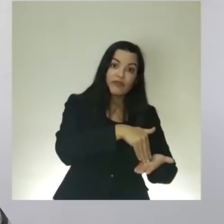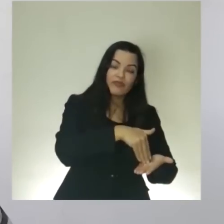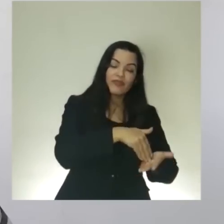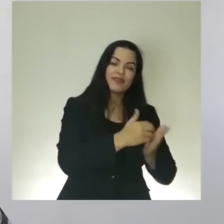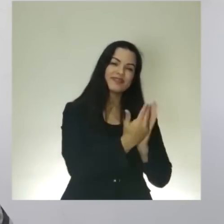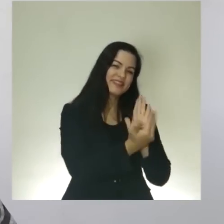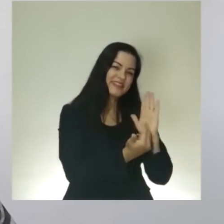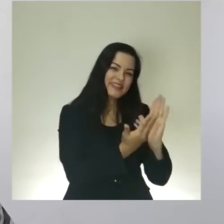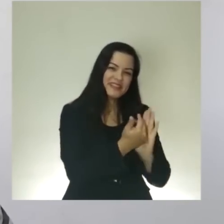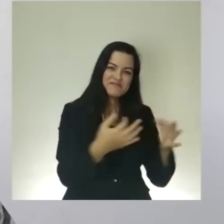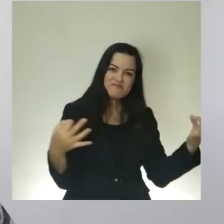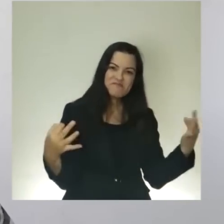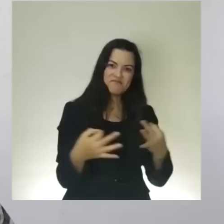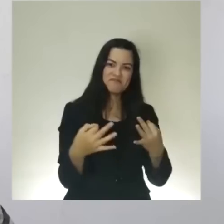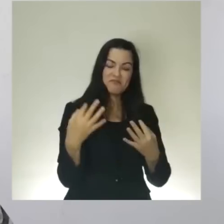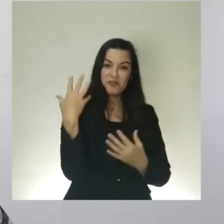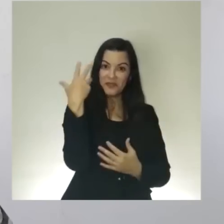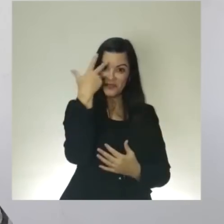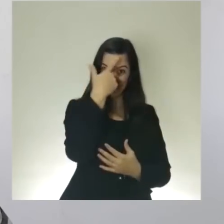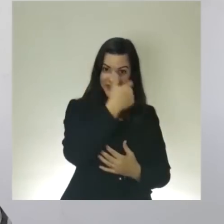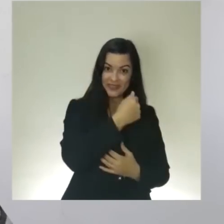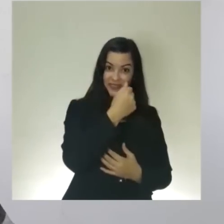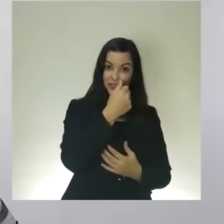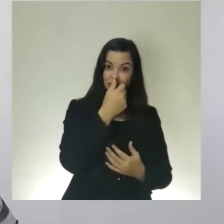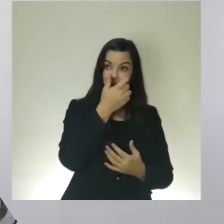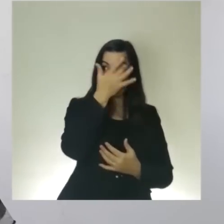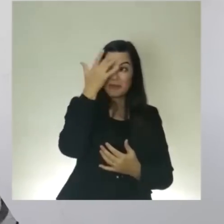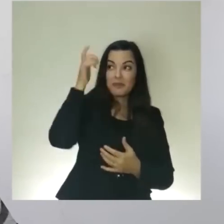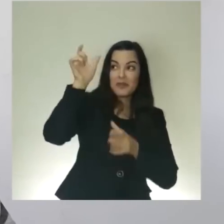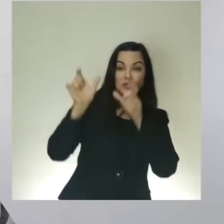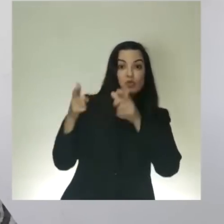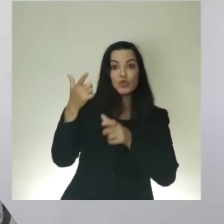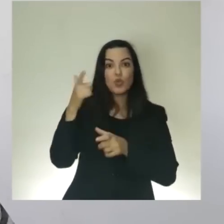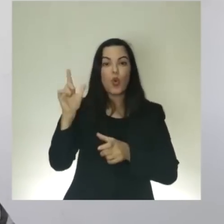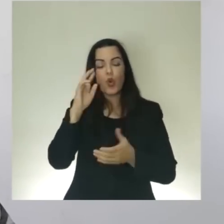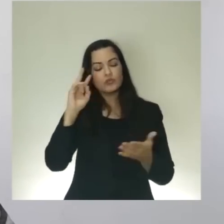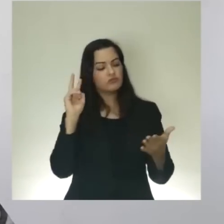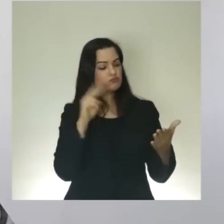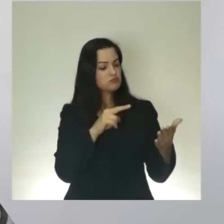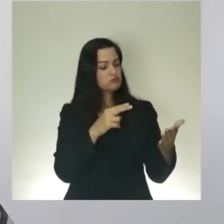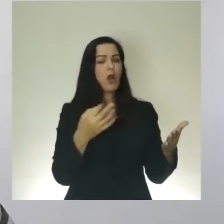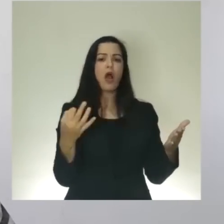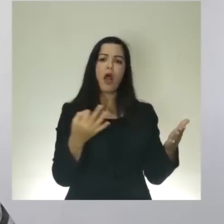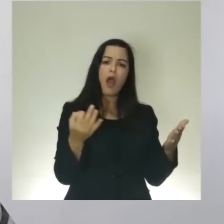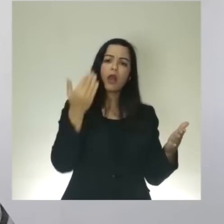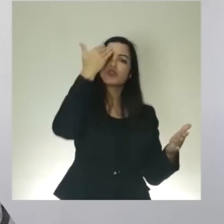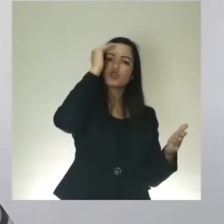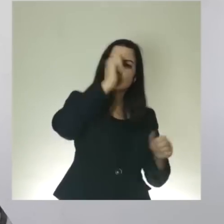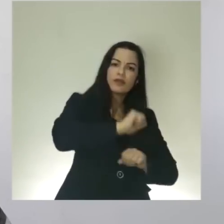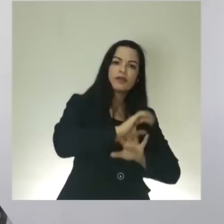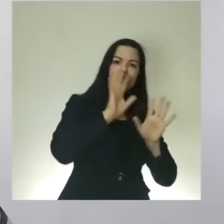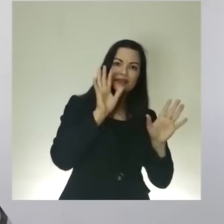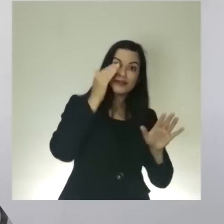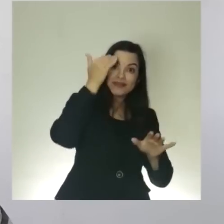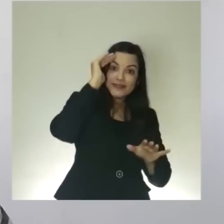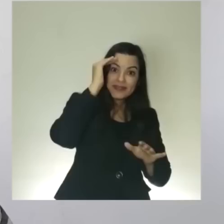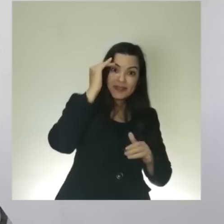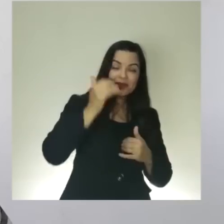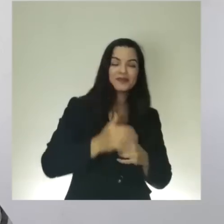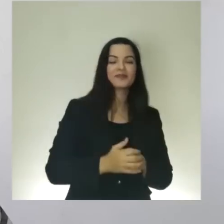no final faz um desenho caprichado para que as pessoas possam entender como é que se